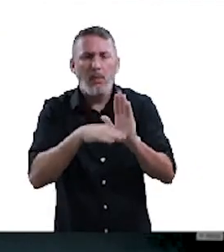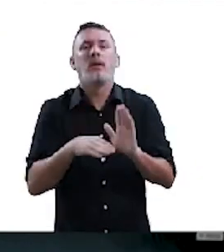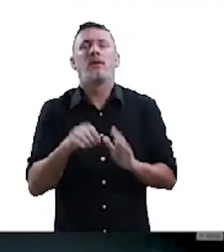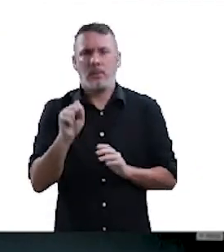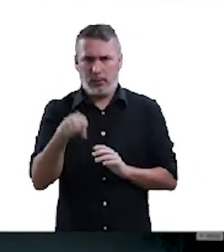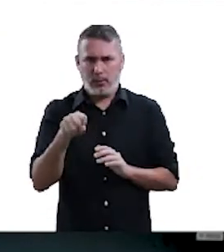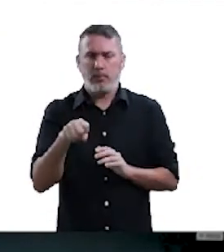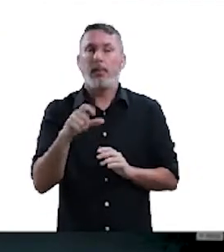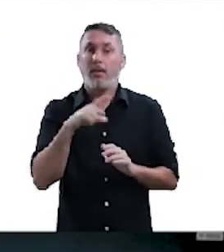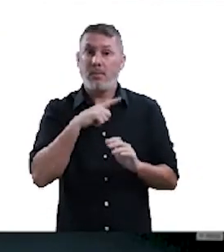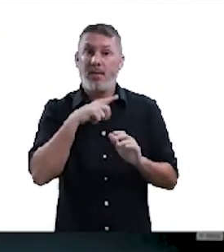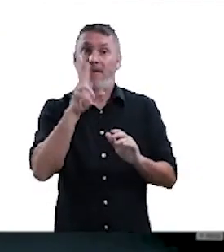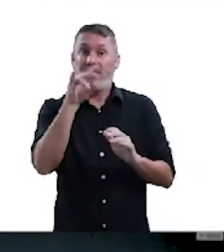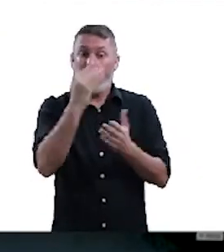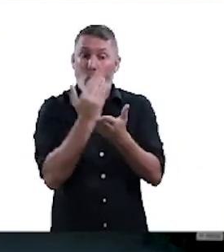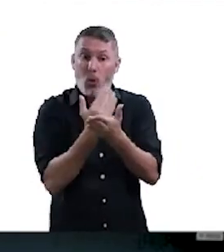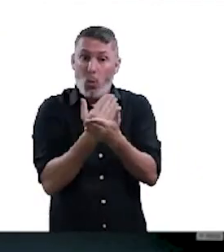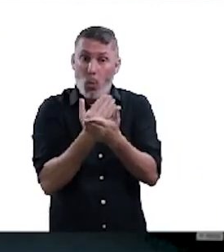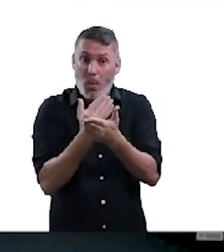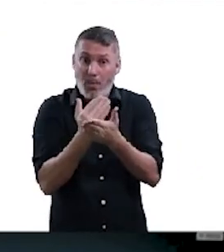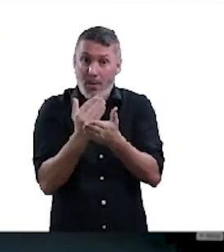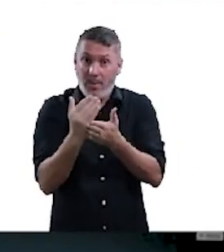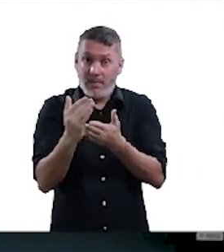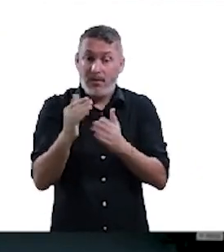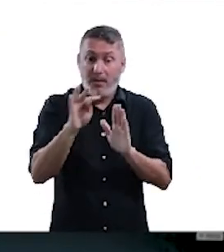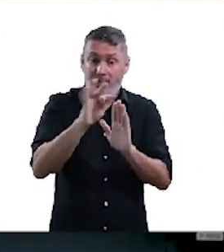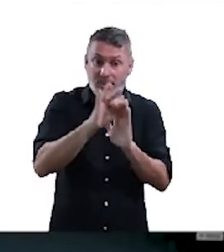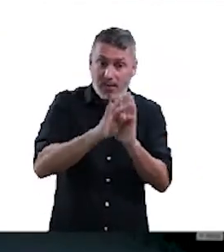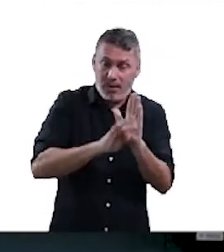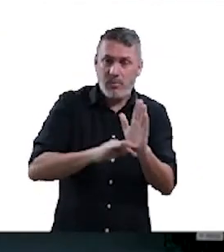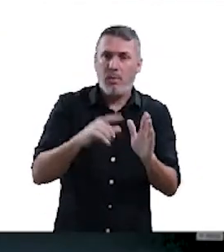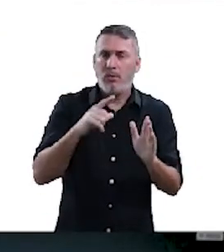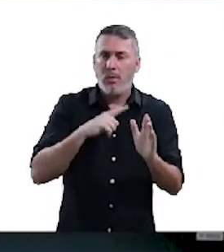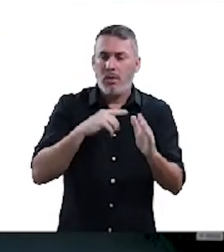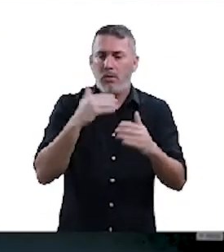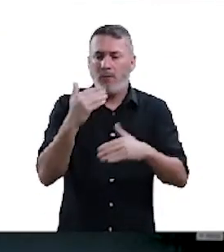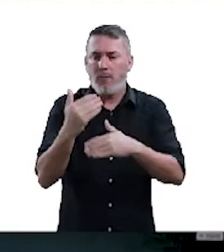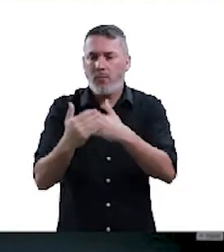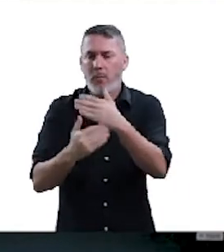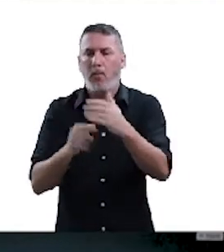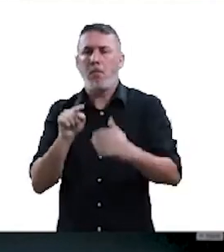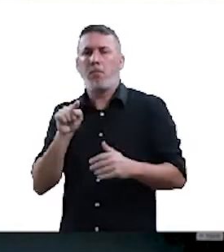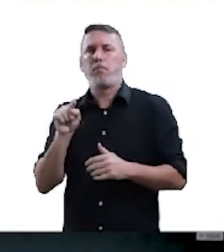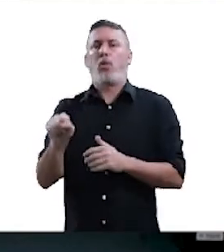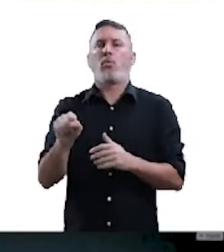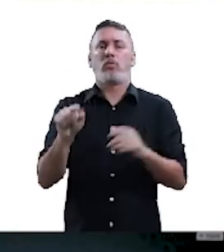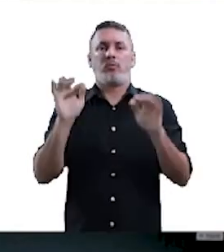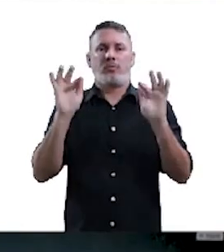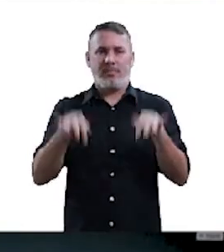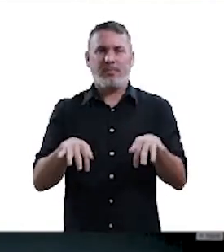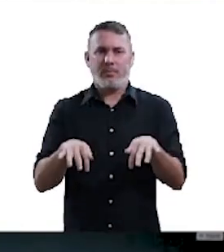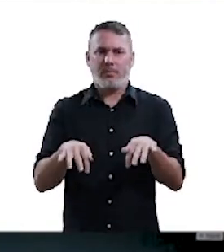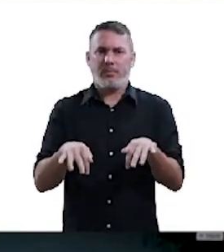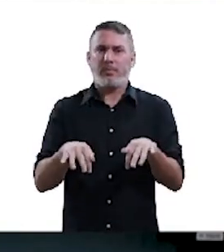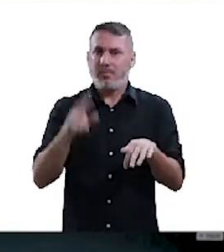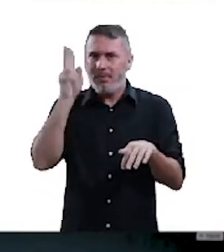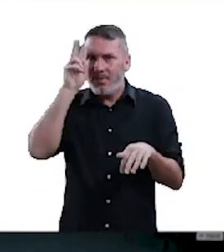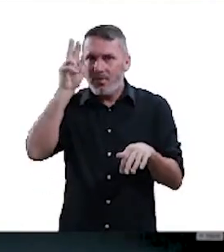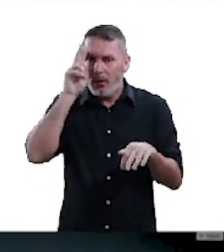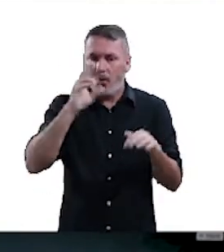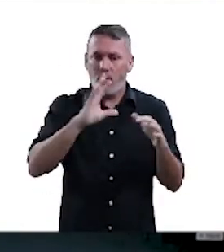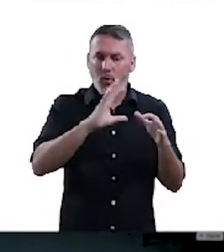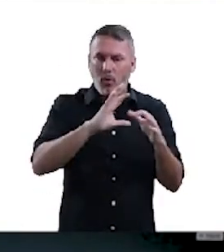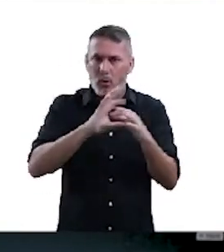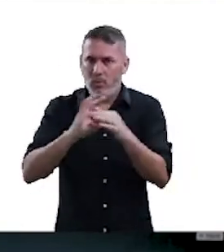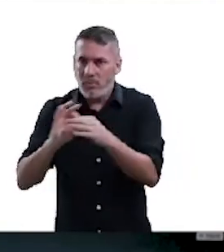ter introdução, desenvolvimento e a própria conclusão. Lembra lá na introdução, nós tivemos a contextualização, tema